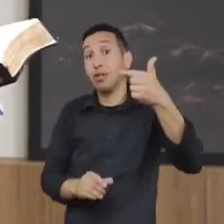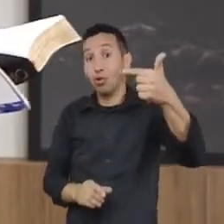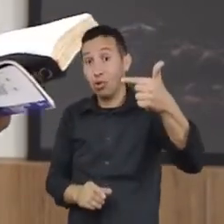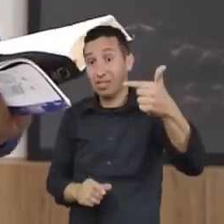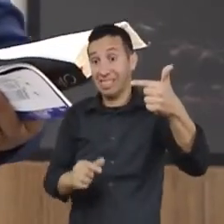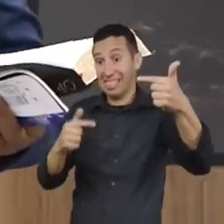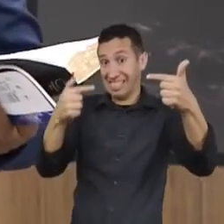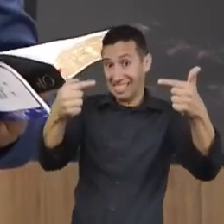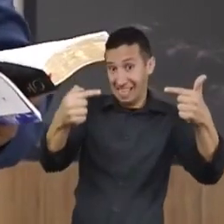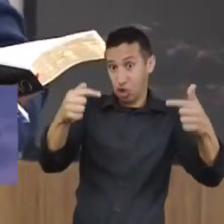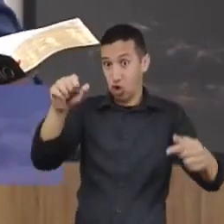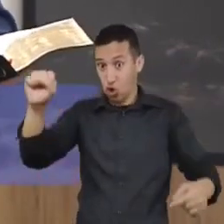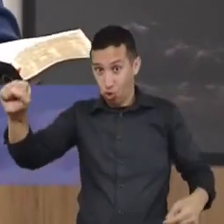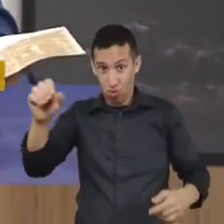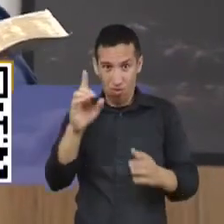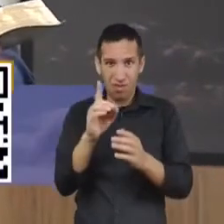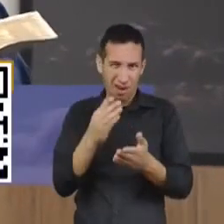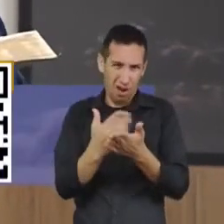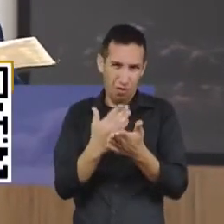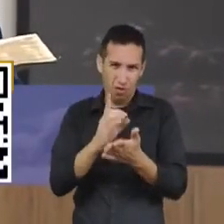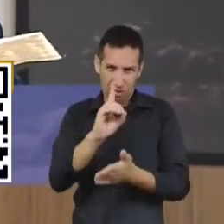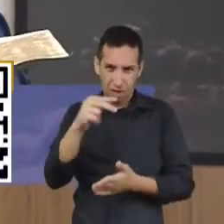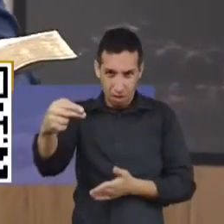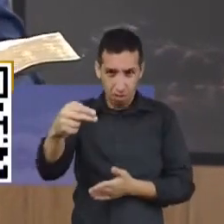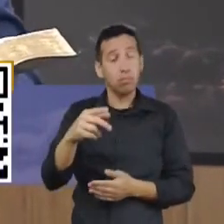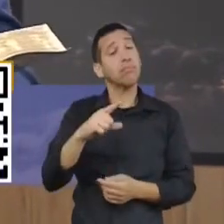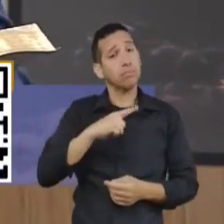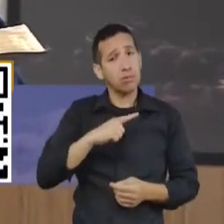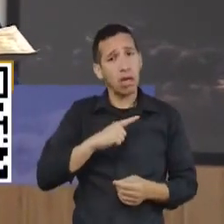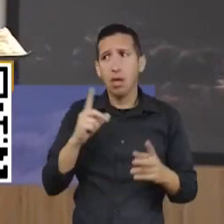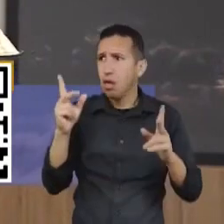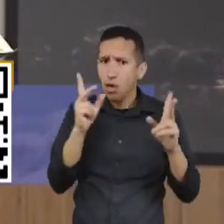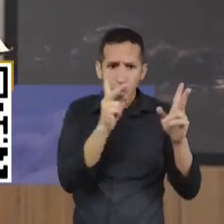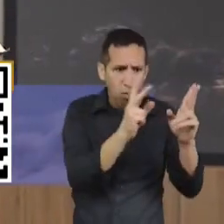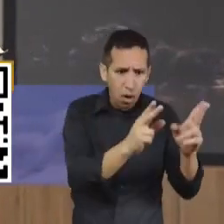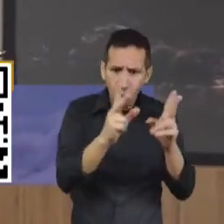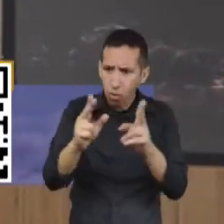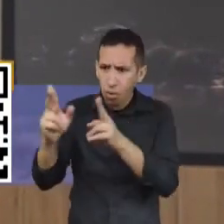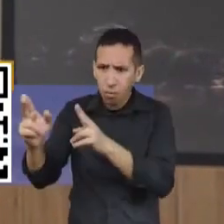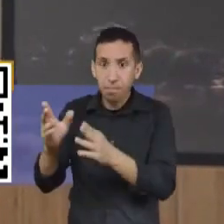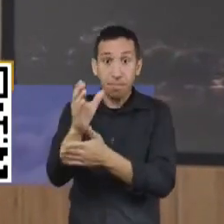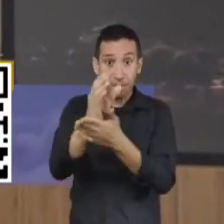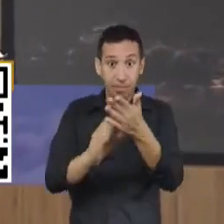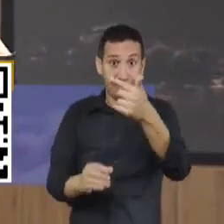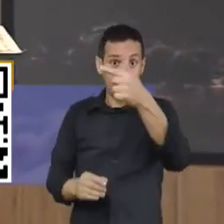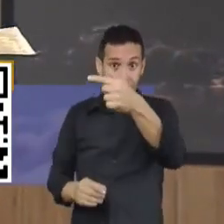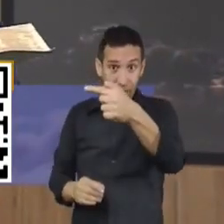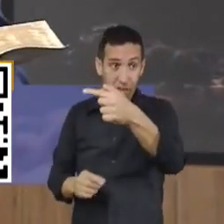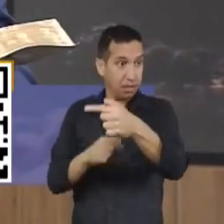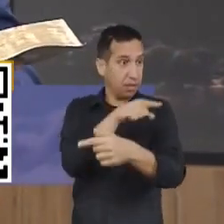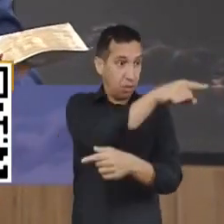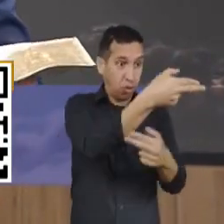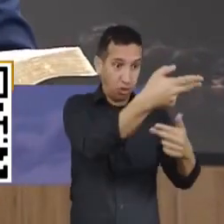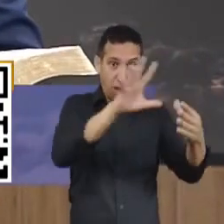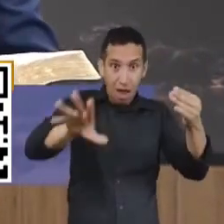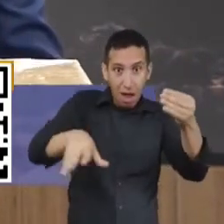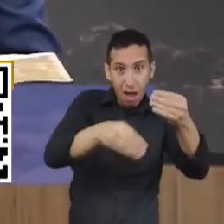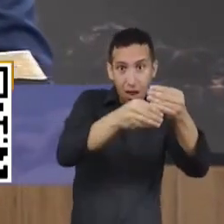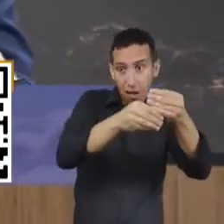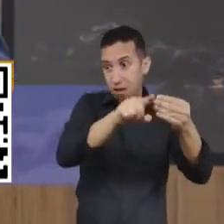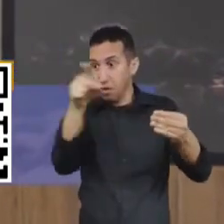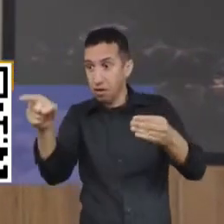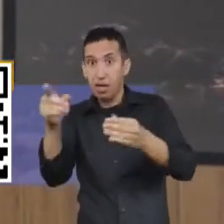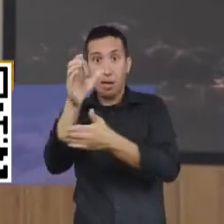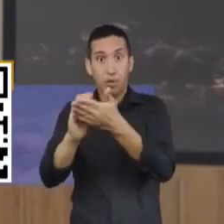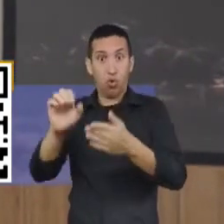Daniel 8 Daniel 278 falam basicamente a mesma coisa só que o capítulo o Capítulo 7 acrescenta coisas ao